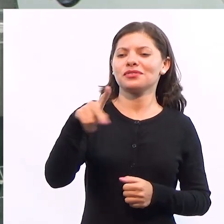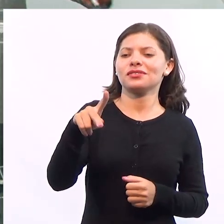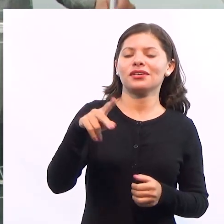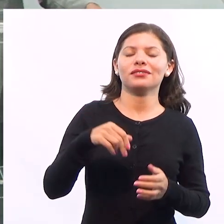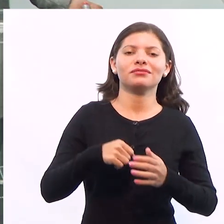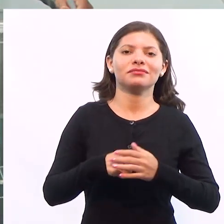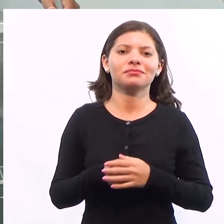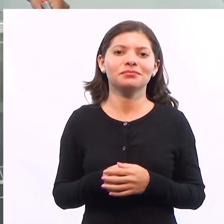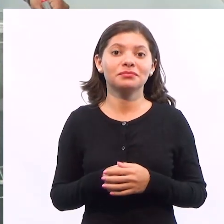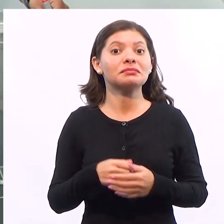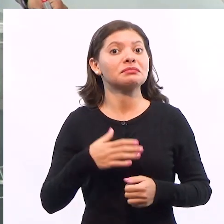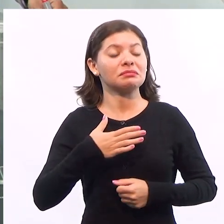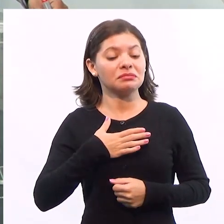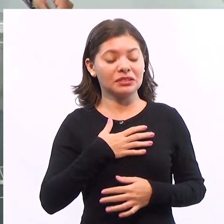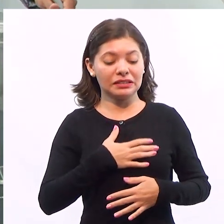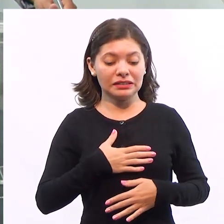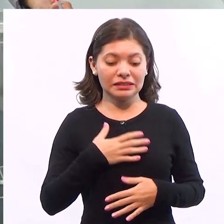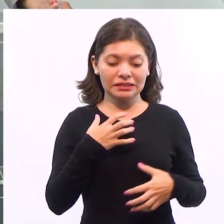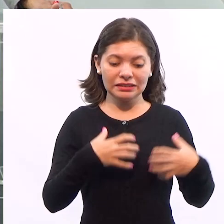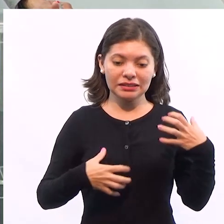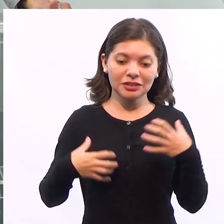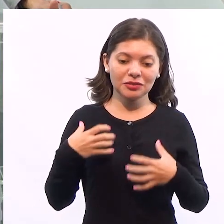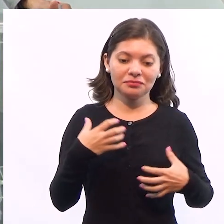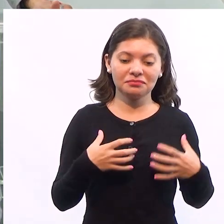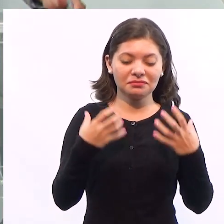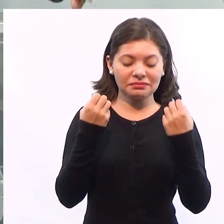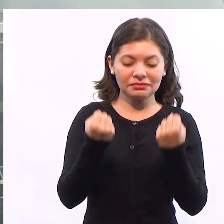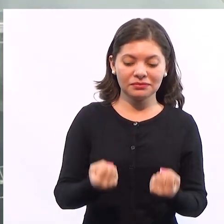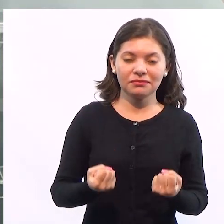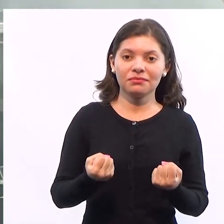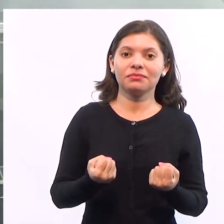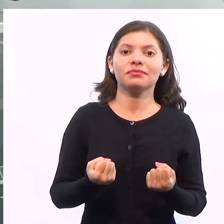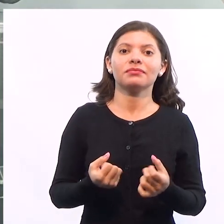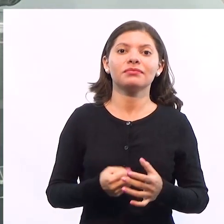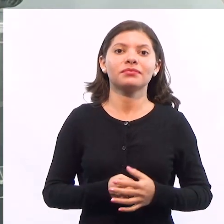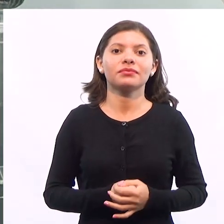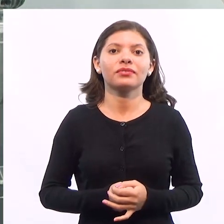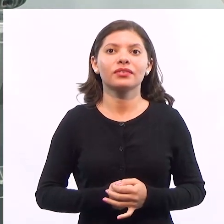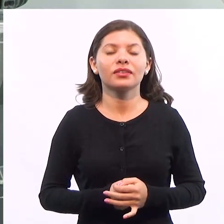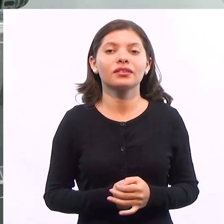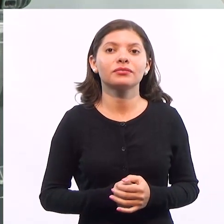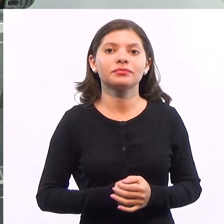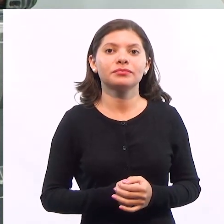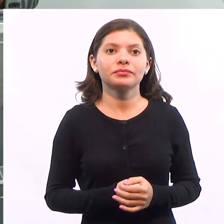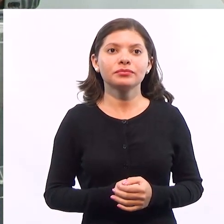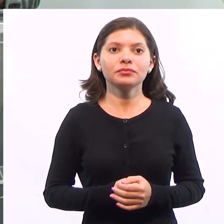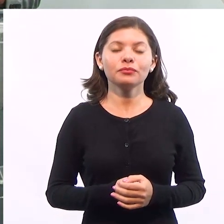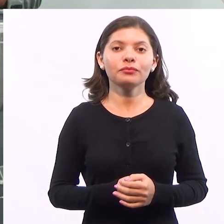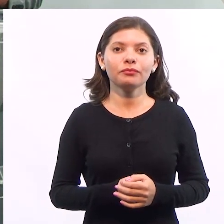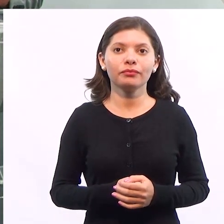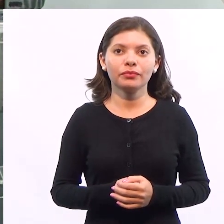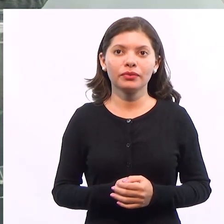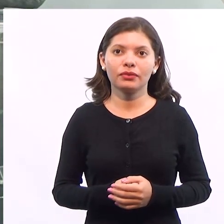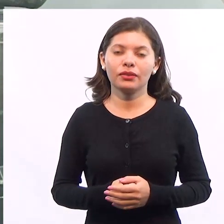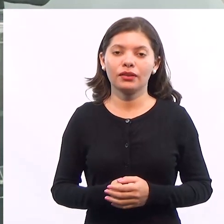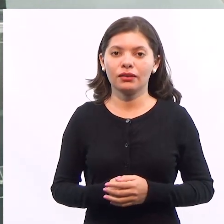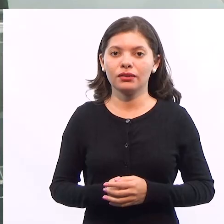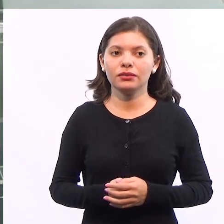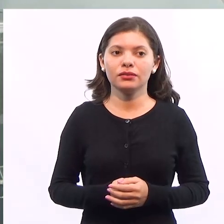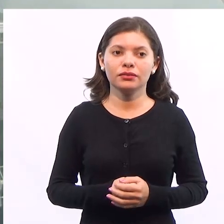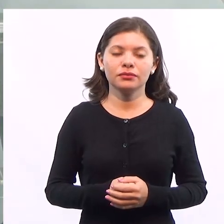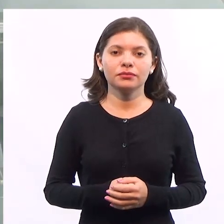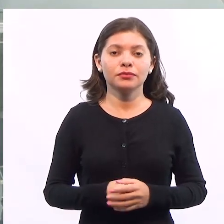se for para você. Meu Deus do céu, como é que eu ficaria, né? Ou seja, já ia sentir aquele clima pesado. O clima